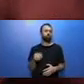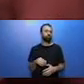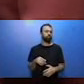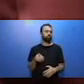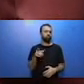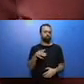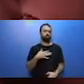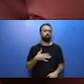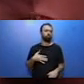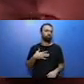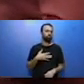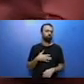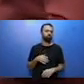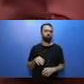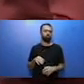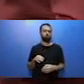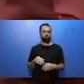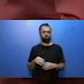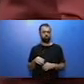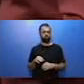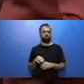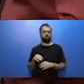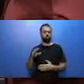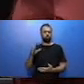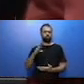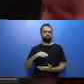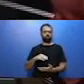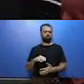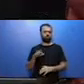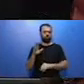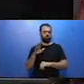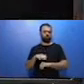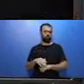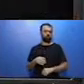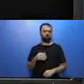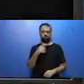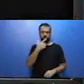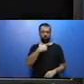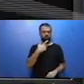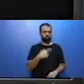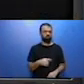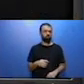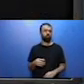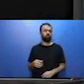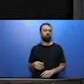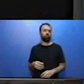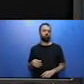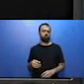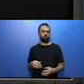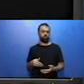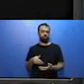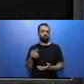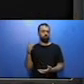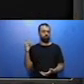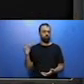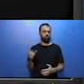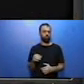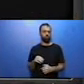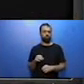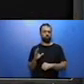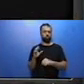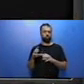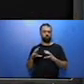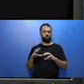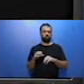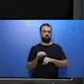gostar. Uma fruta no lanche da tarde e de jantar uma sopinha de legumes. Esse aqui é um